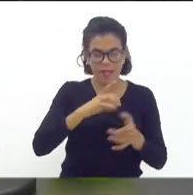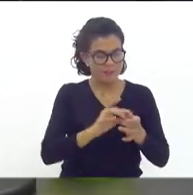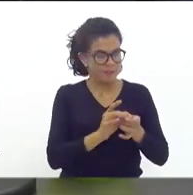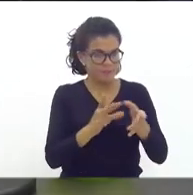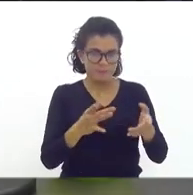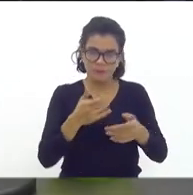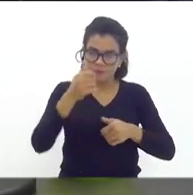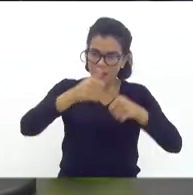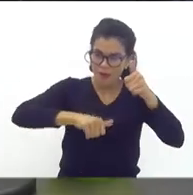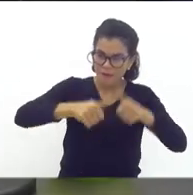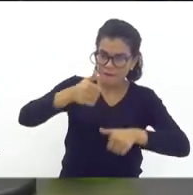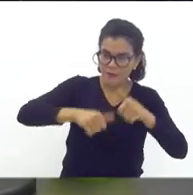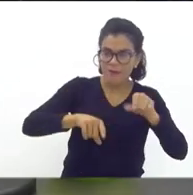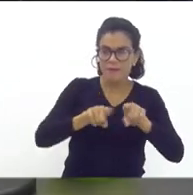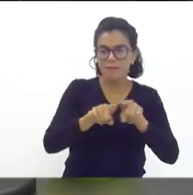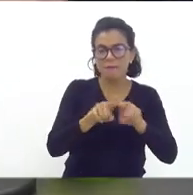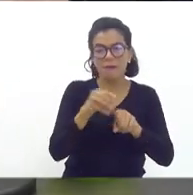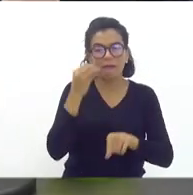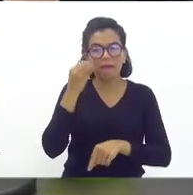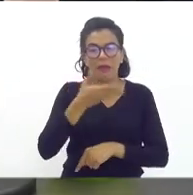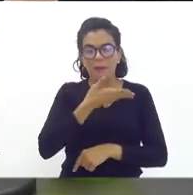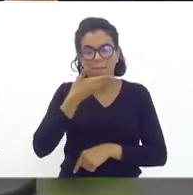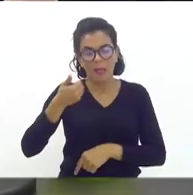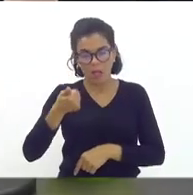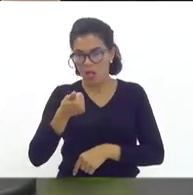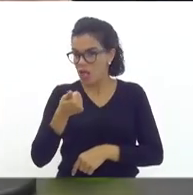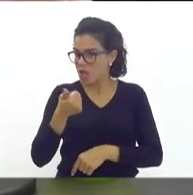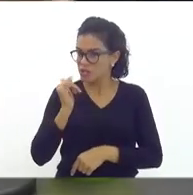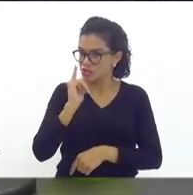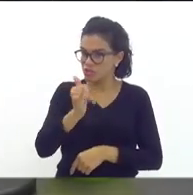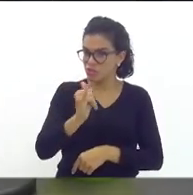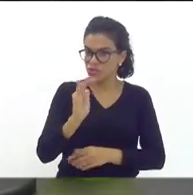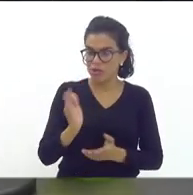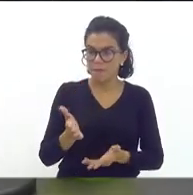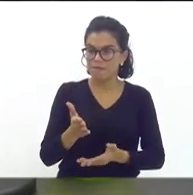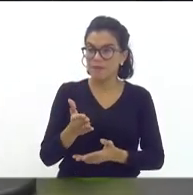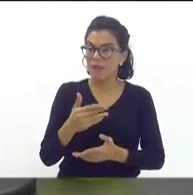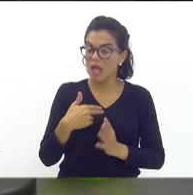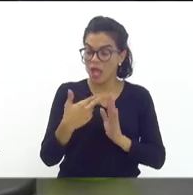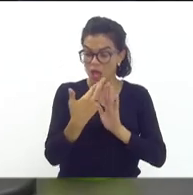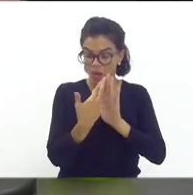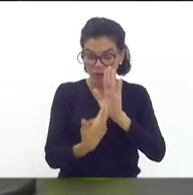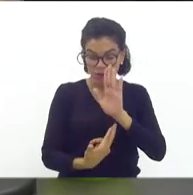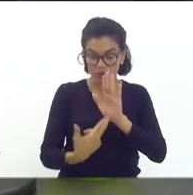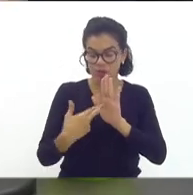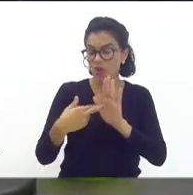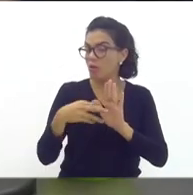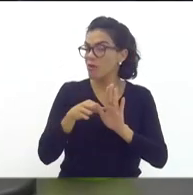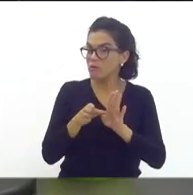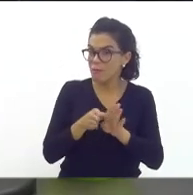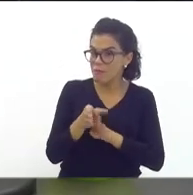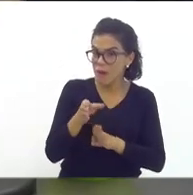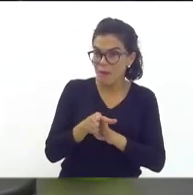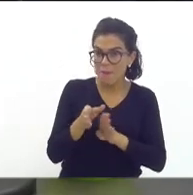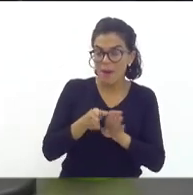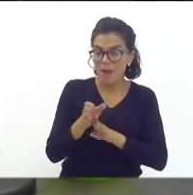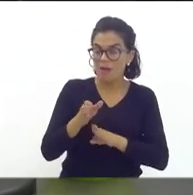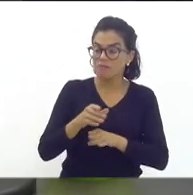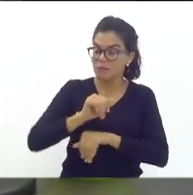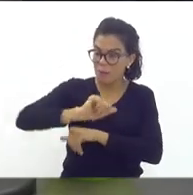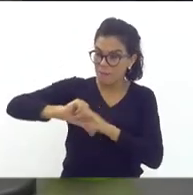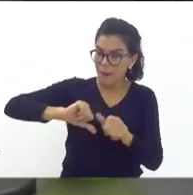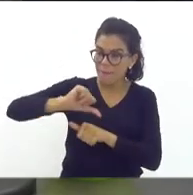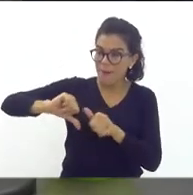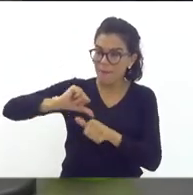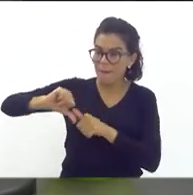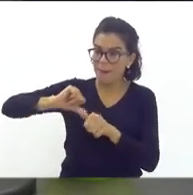rever e para melhorar Como eu disse é uma Norma dinâmica ela é para fazer com